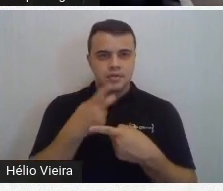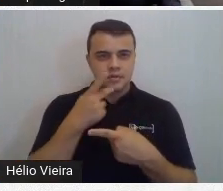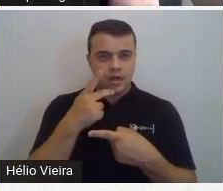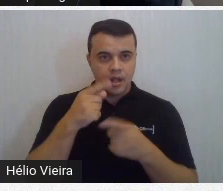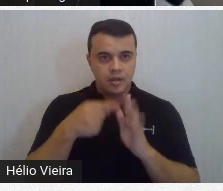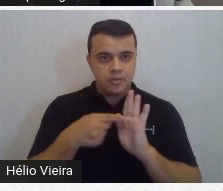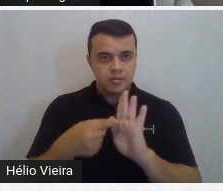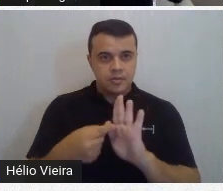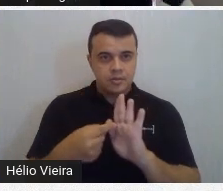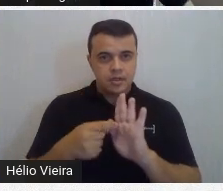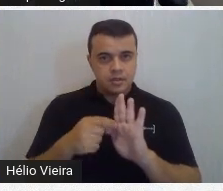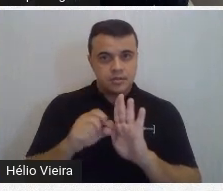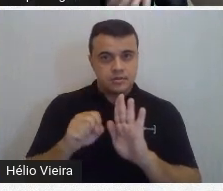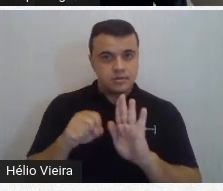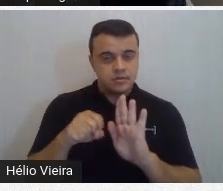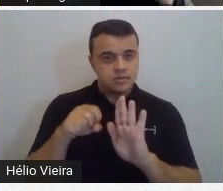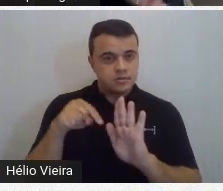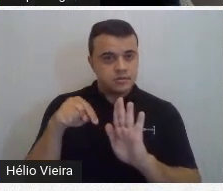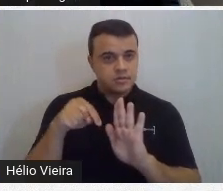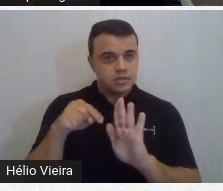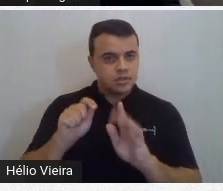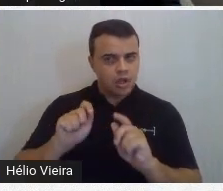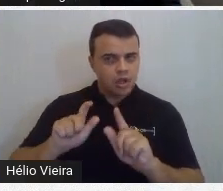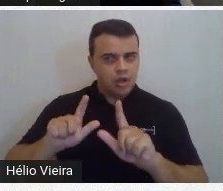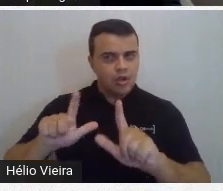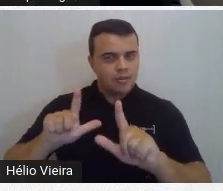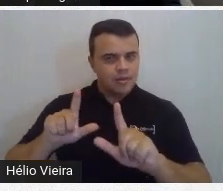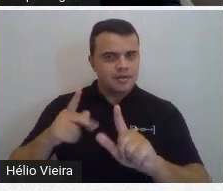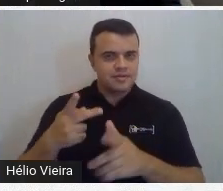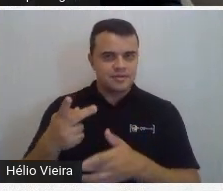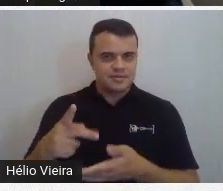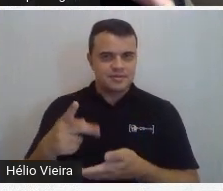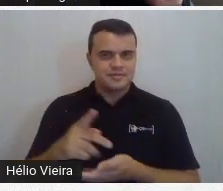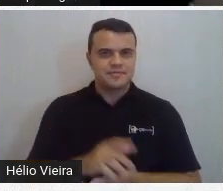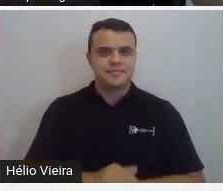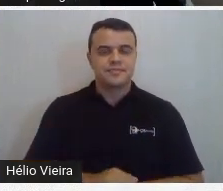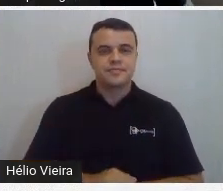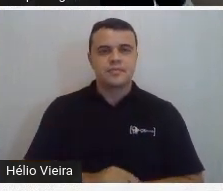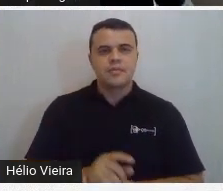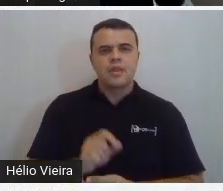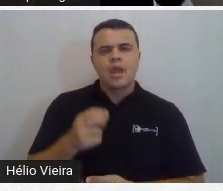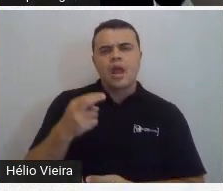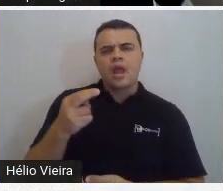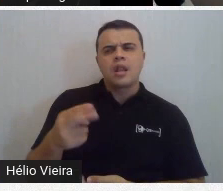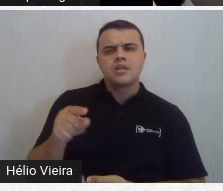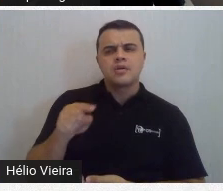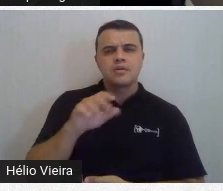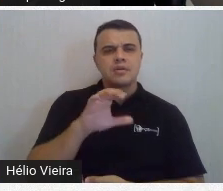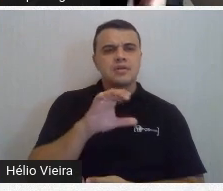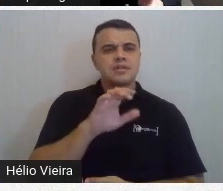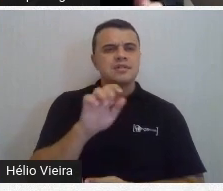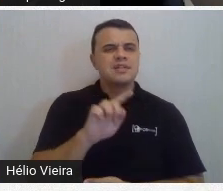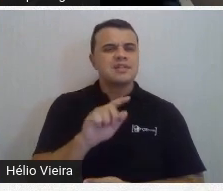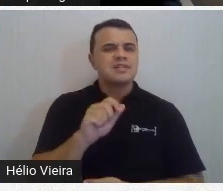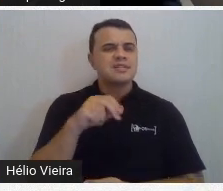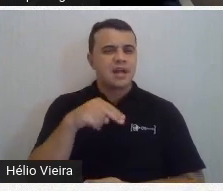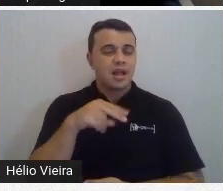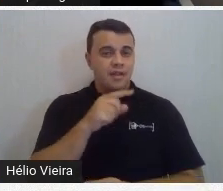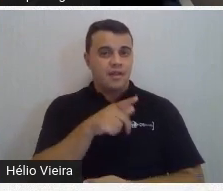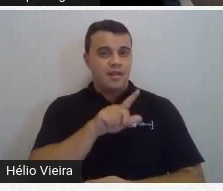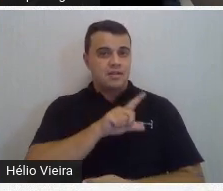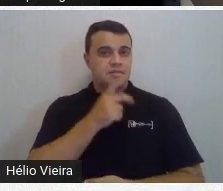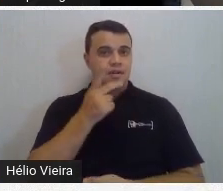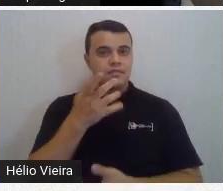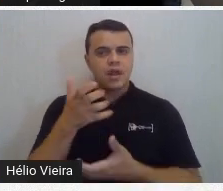refletido nas obras expressionistas, tá bem? Como Cézanne fez lá atrás, eles buscavam